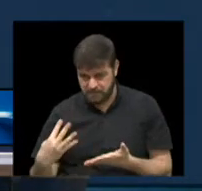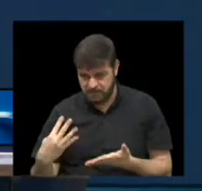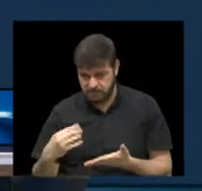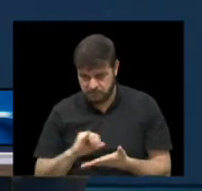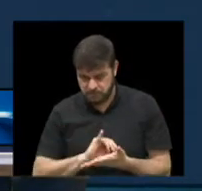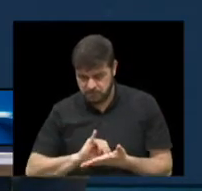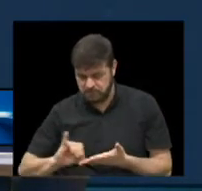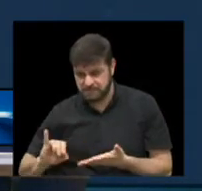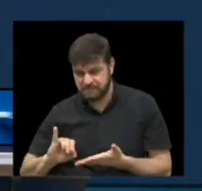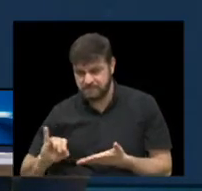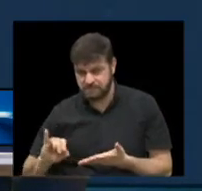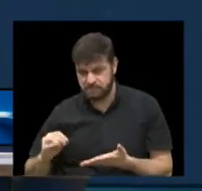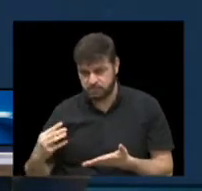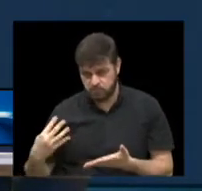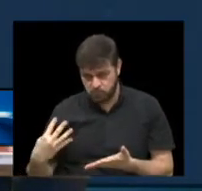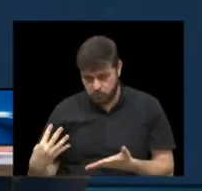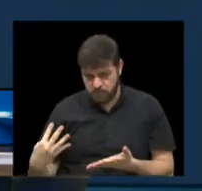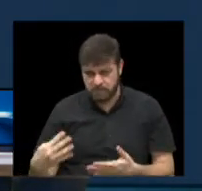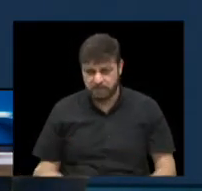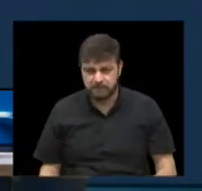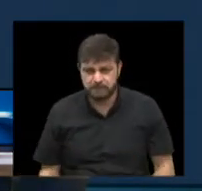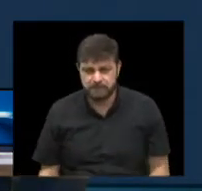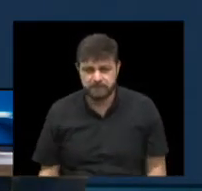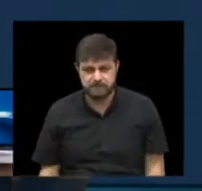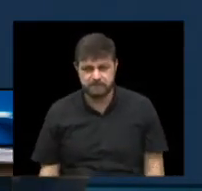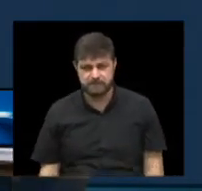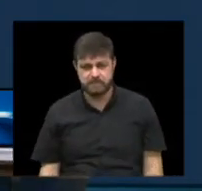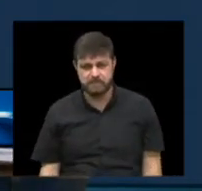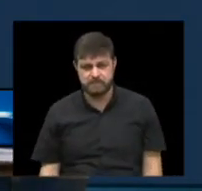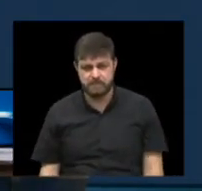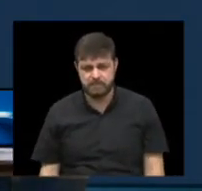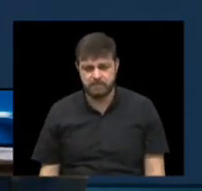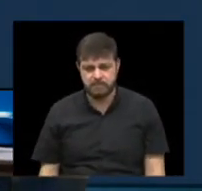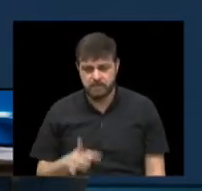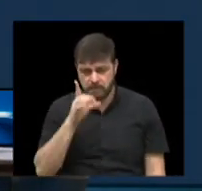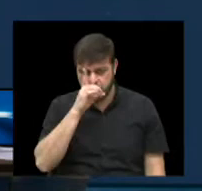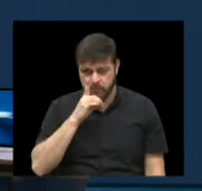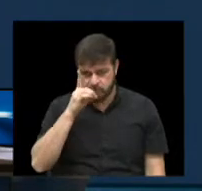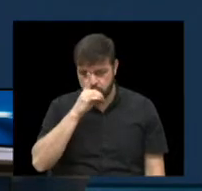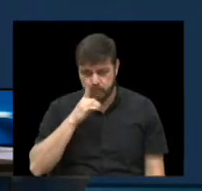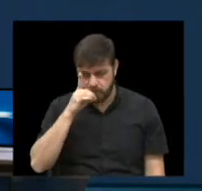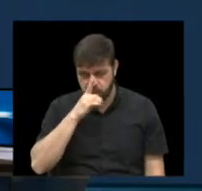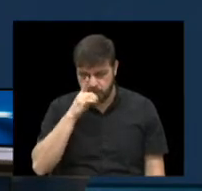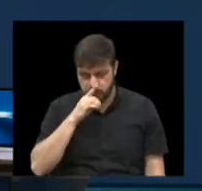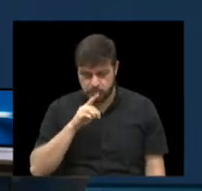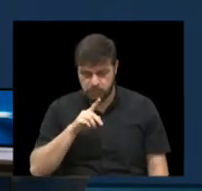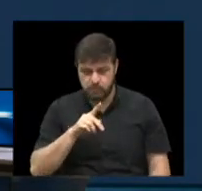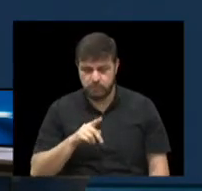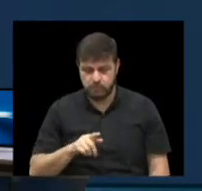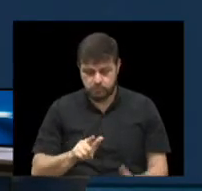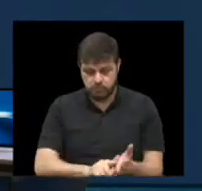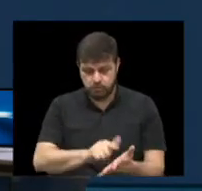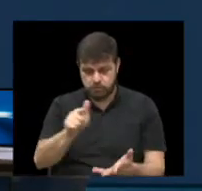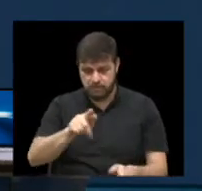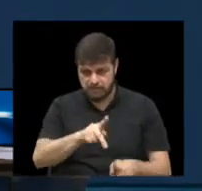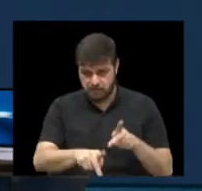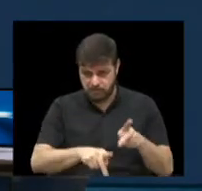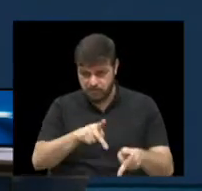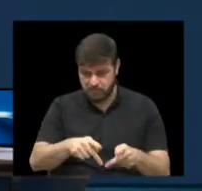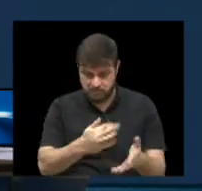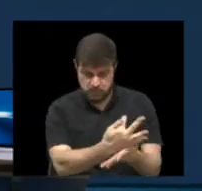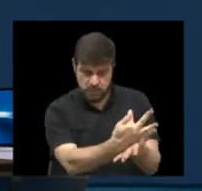inciso 4º. E, pois bem, no domingo, na edição do domingo, no Correio Popular, foi dado amplo